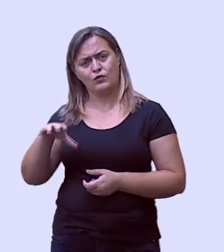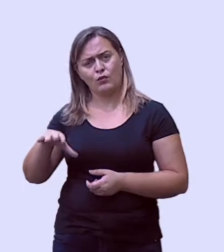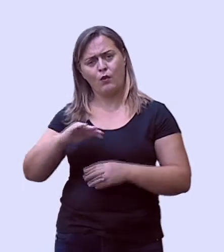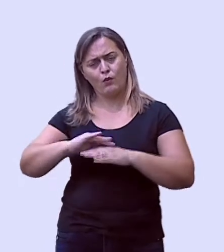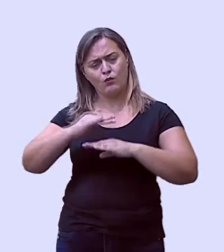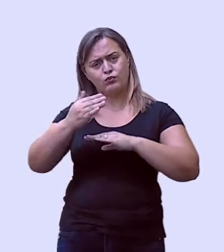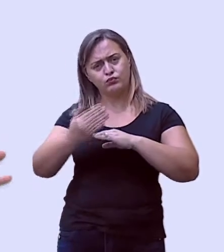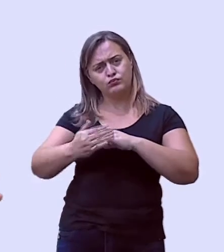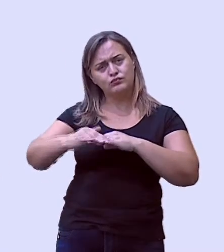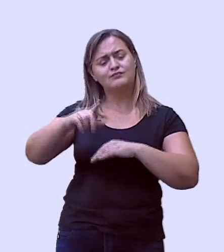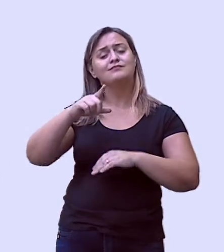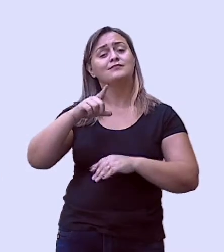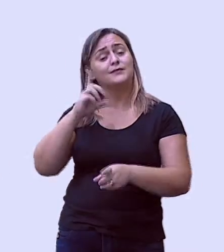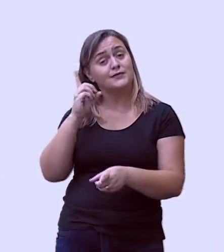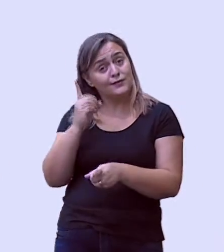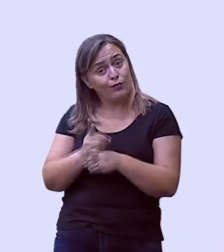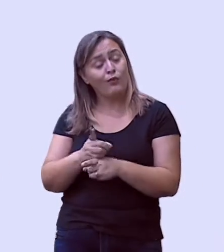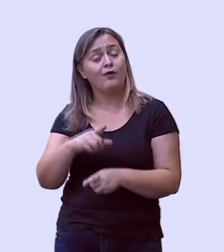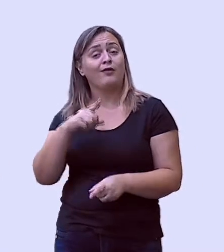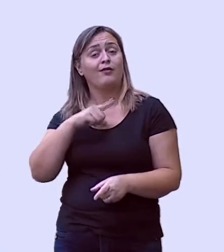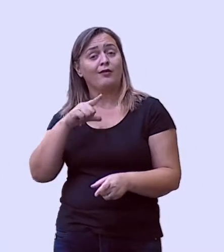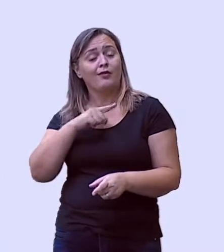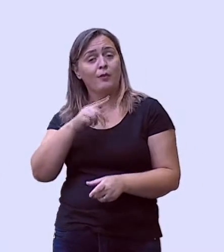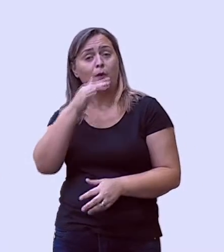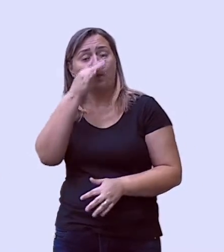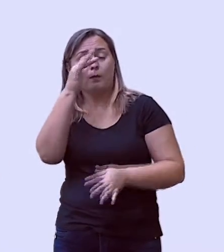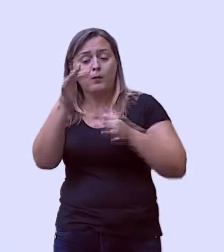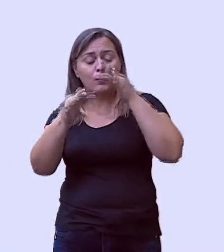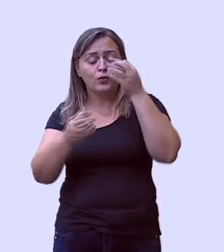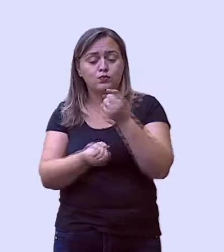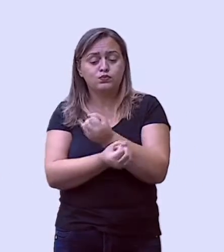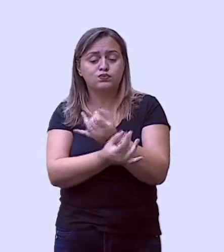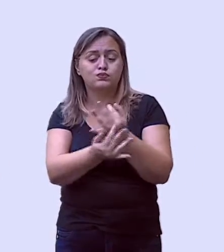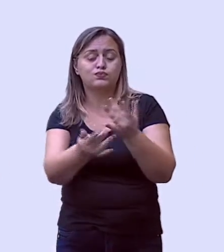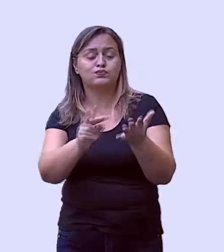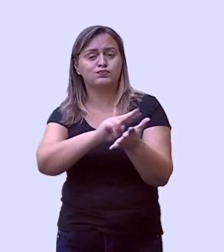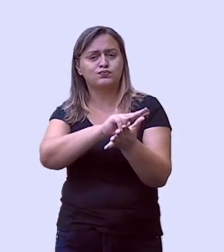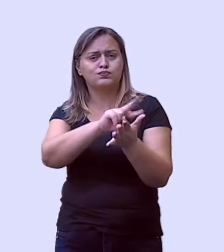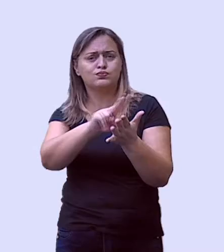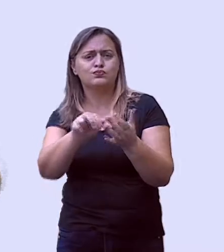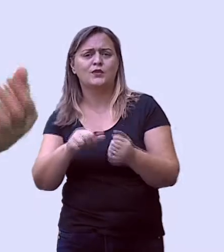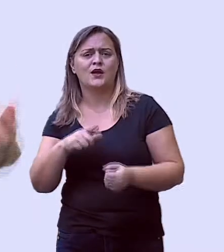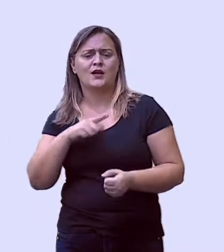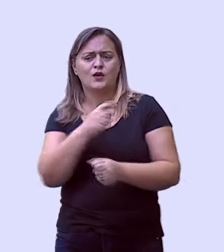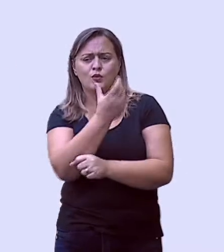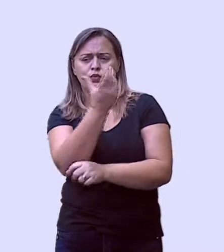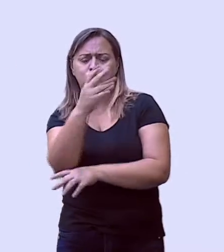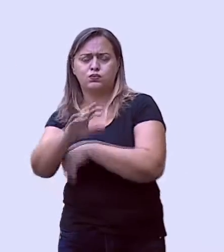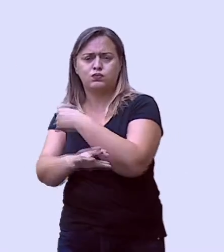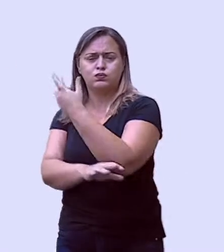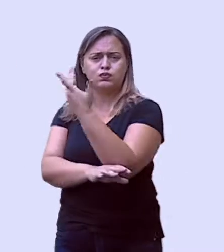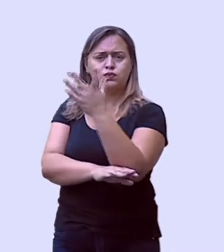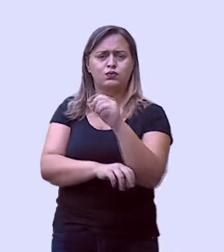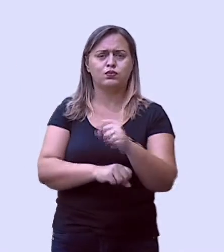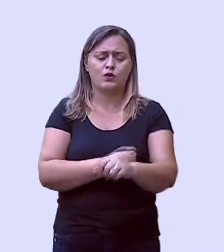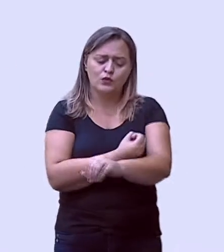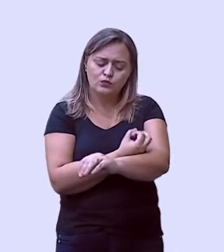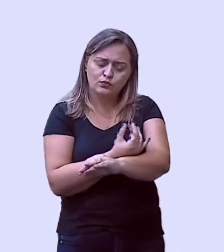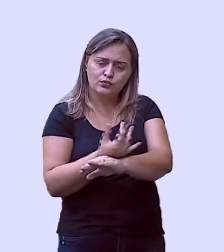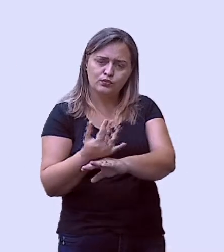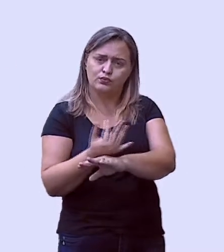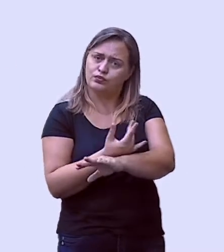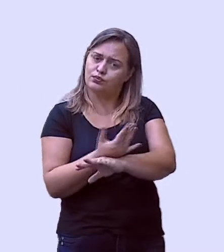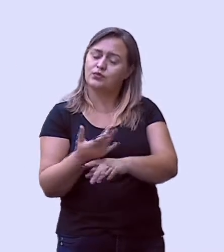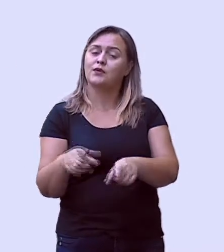vegetações diversificadas, como matas, campos, arbustos e banhados. É claro que